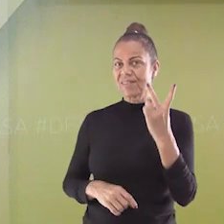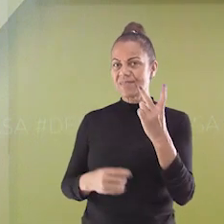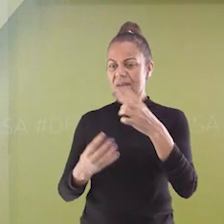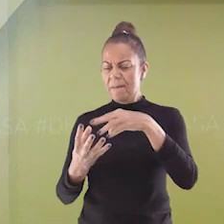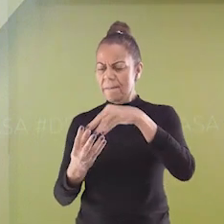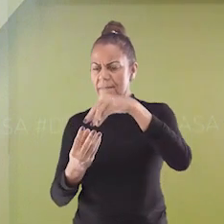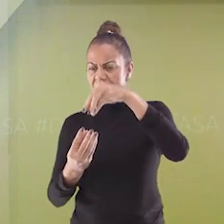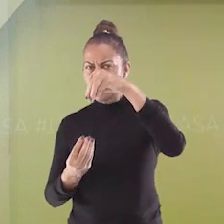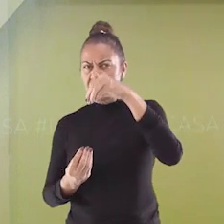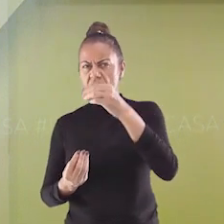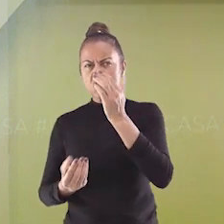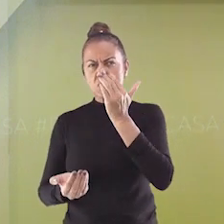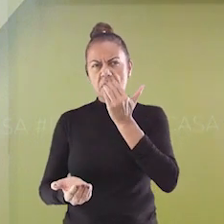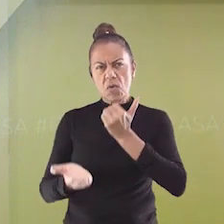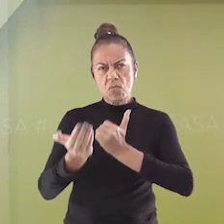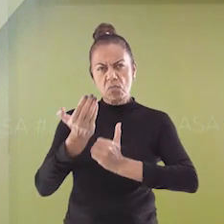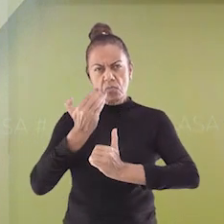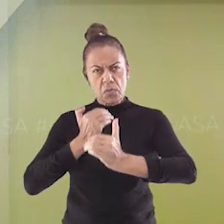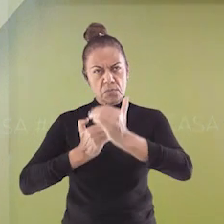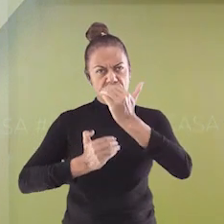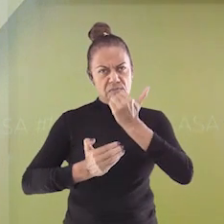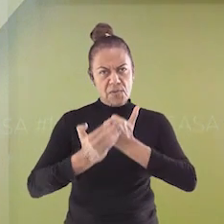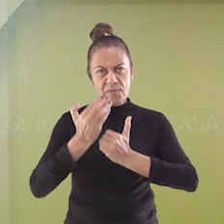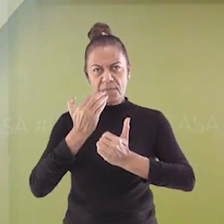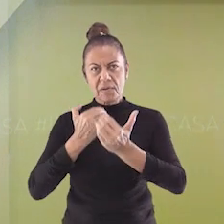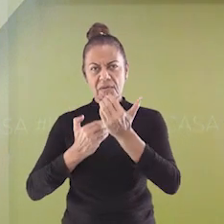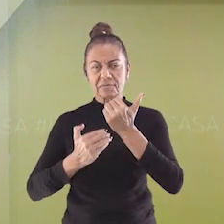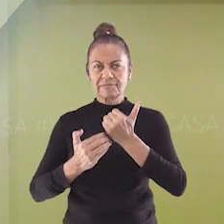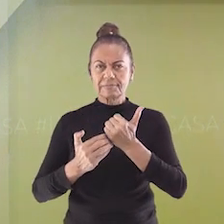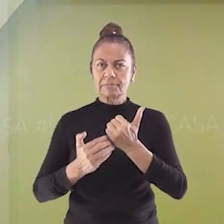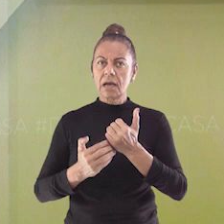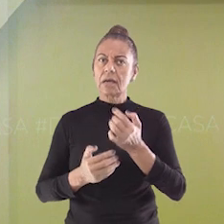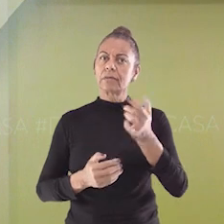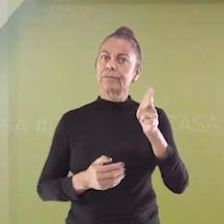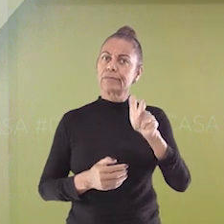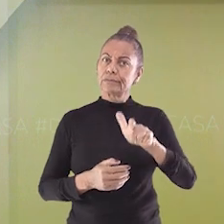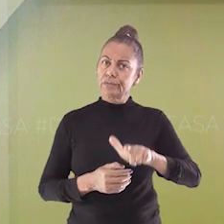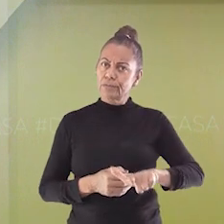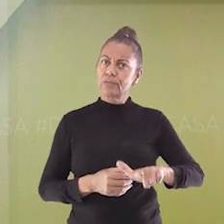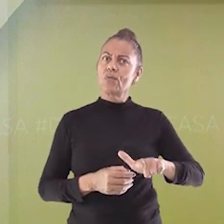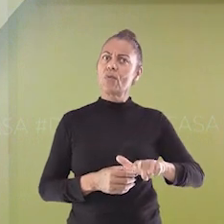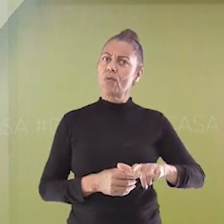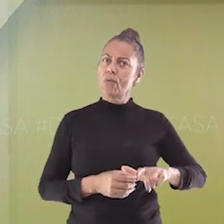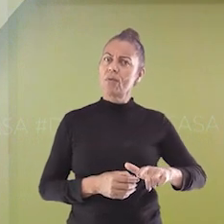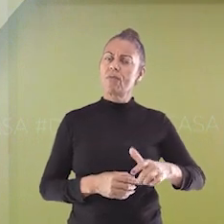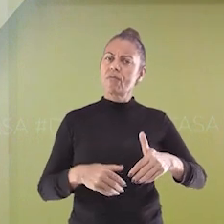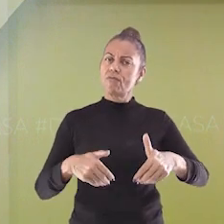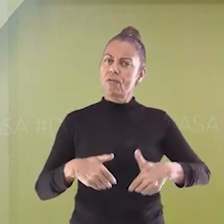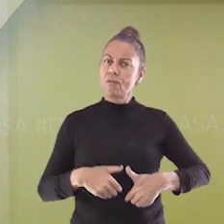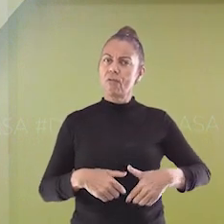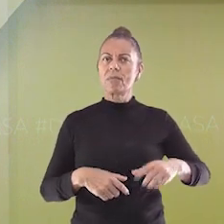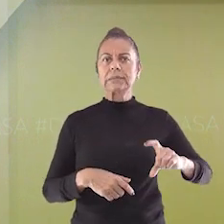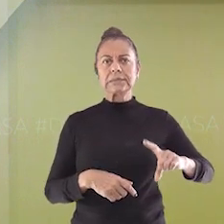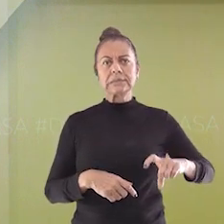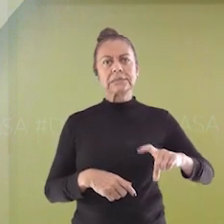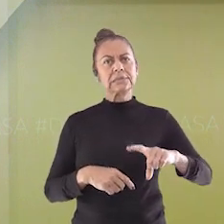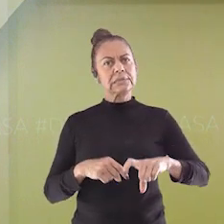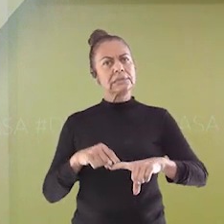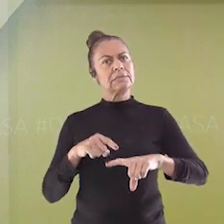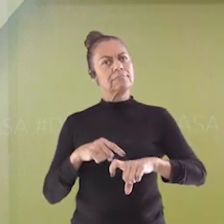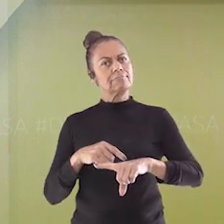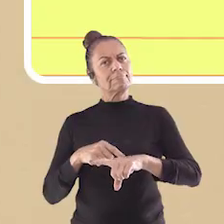comeu, comeu e comeu. Mas mesmo assim a lagarta sentia fome e continuou a procurar